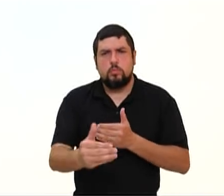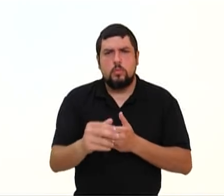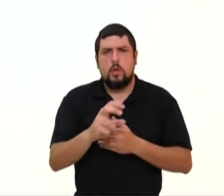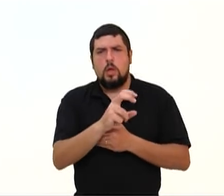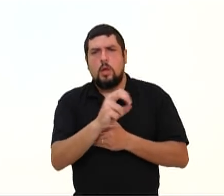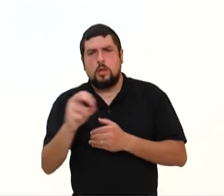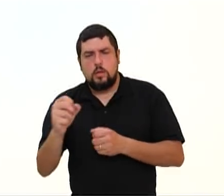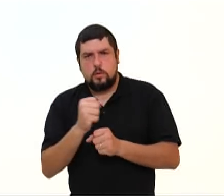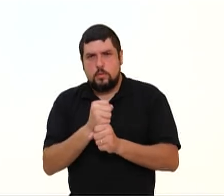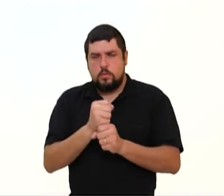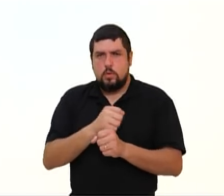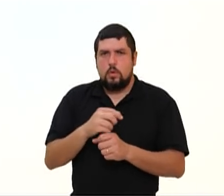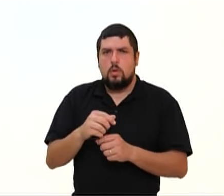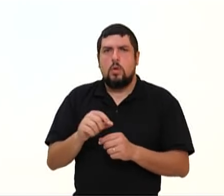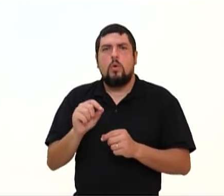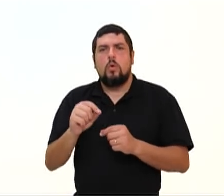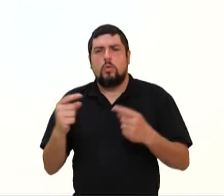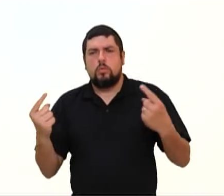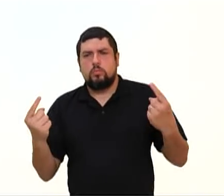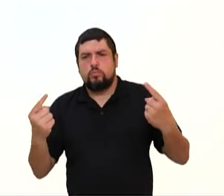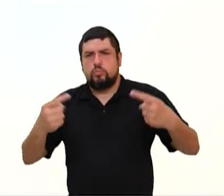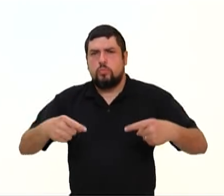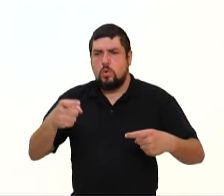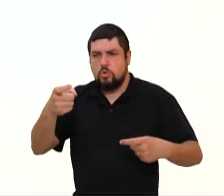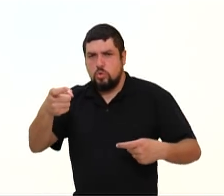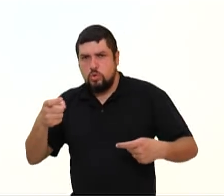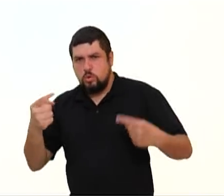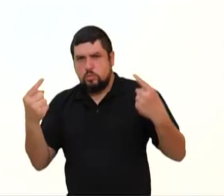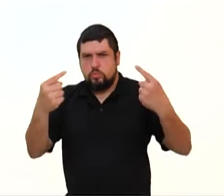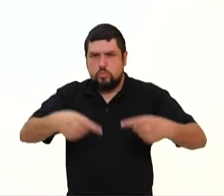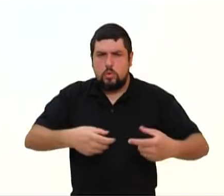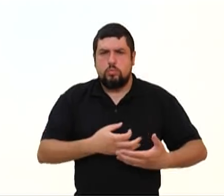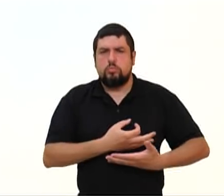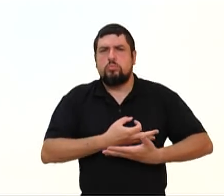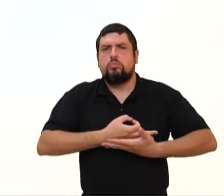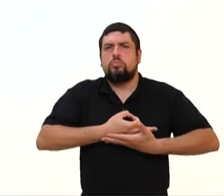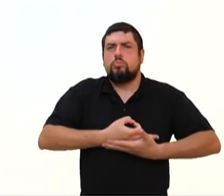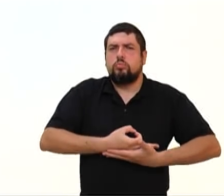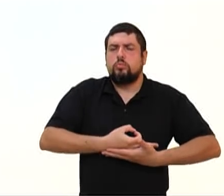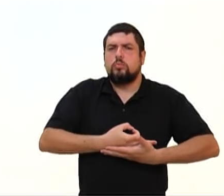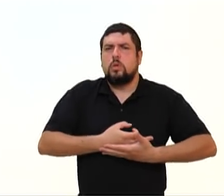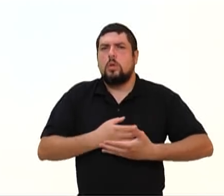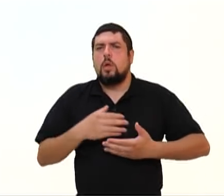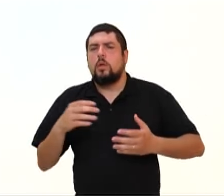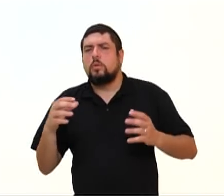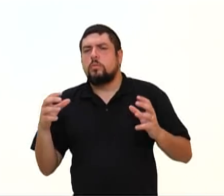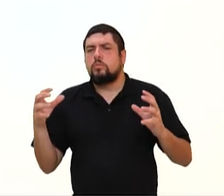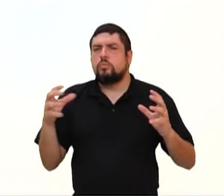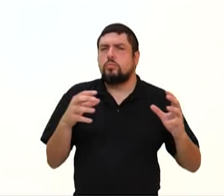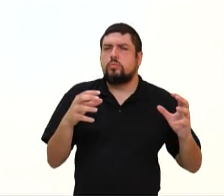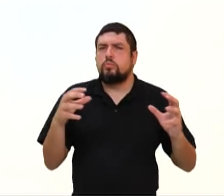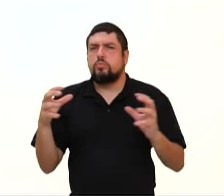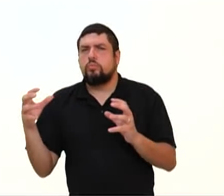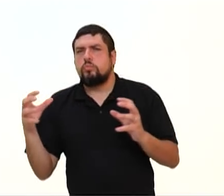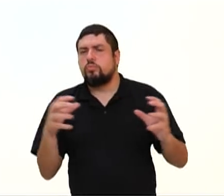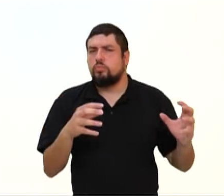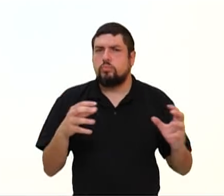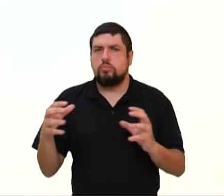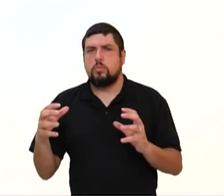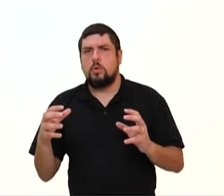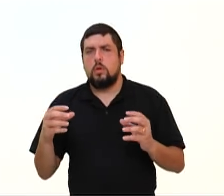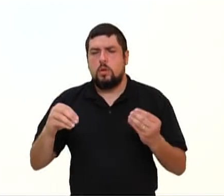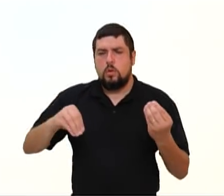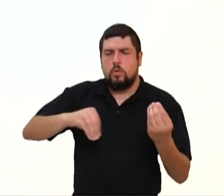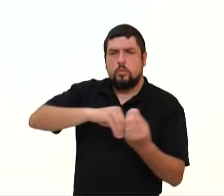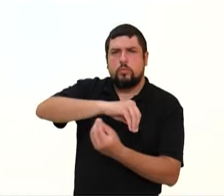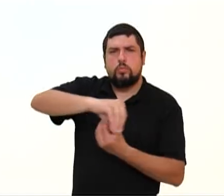duras competições com o budismo e duas religiões acabaram por influenciar uma outra. Não é raro no Japão o